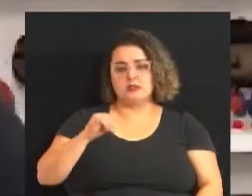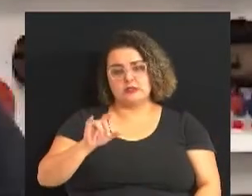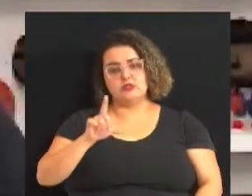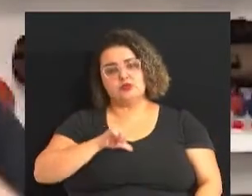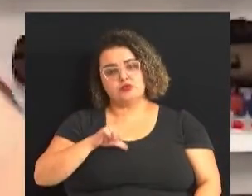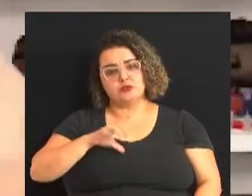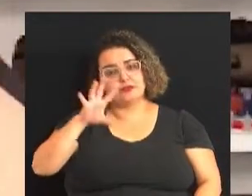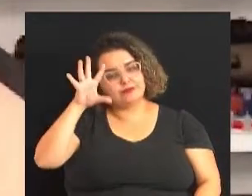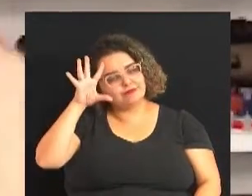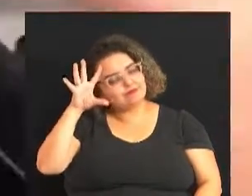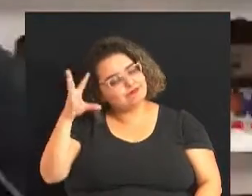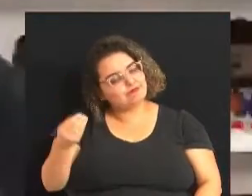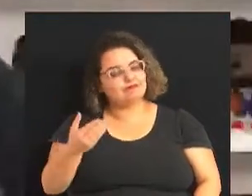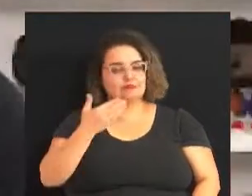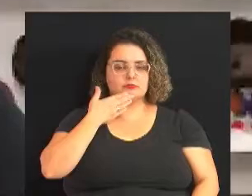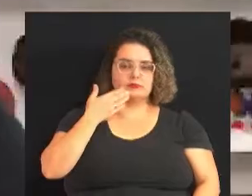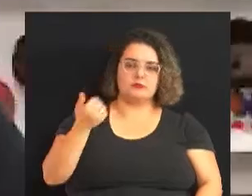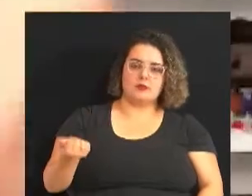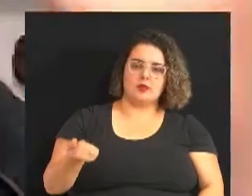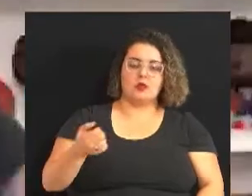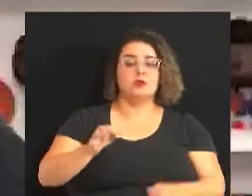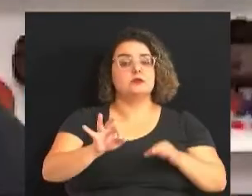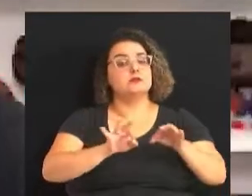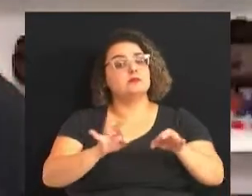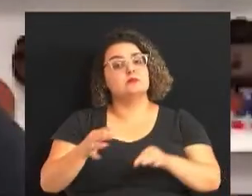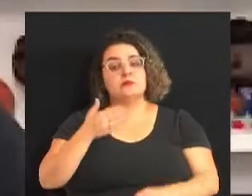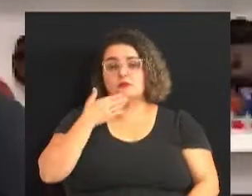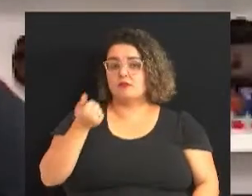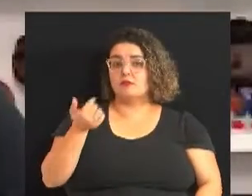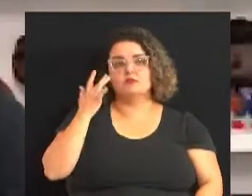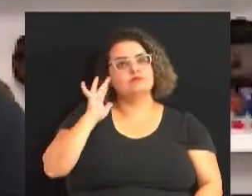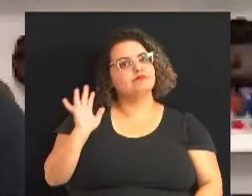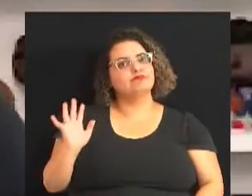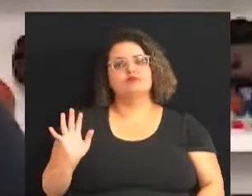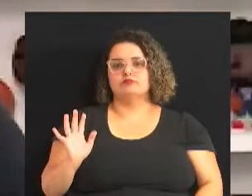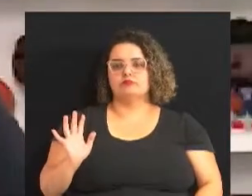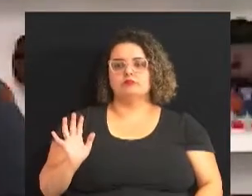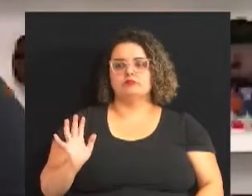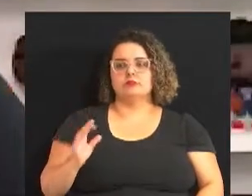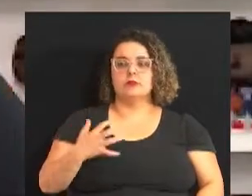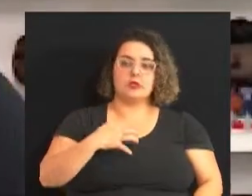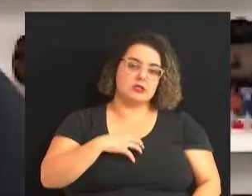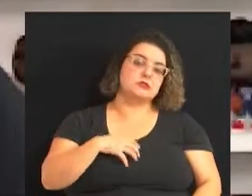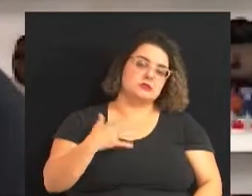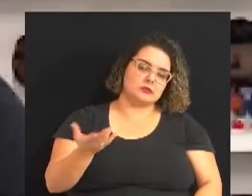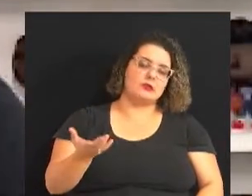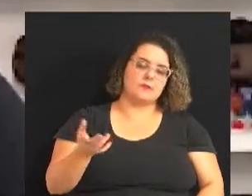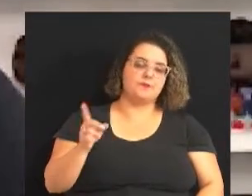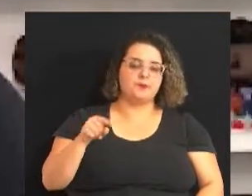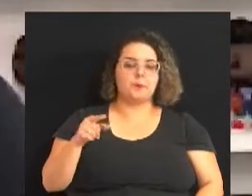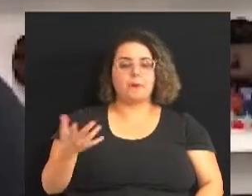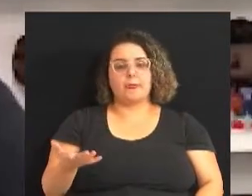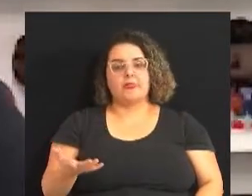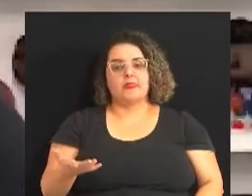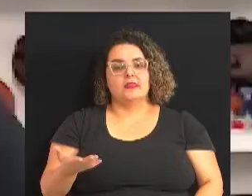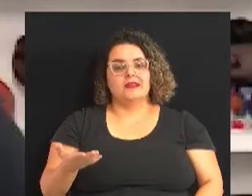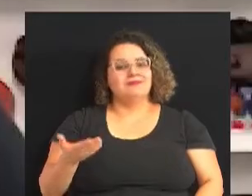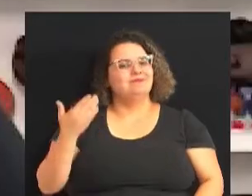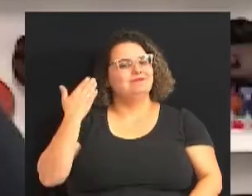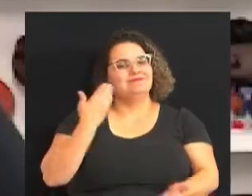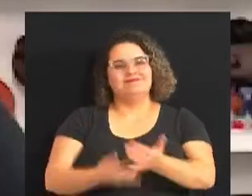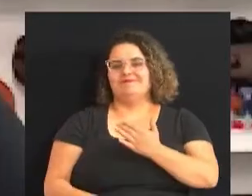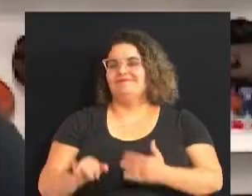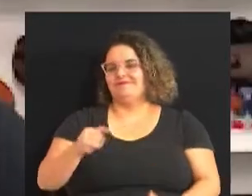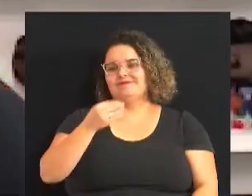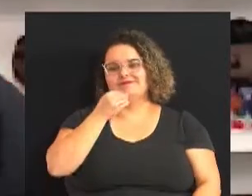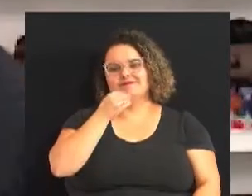entendimento melhor ou se preparado melhor, não sei. A sensação que eu tenho é que a gente deixou escapar uma oportunidade de